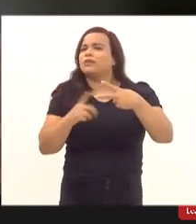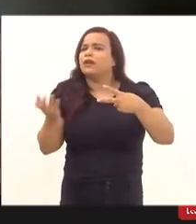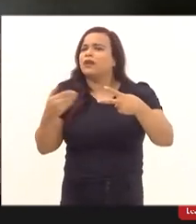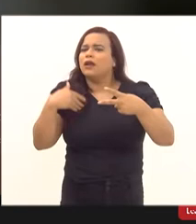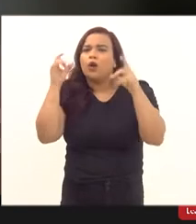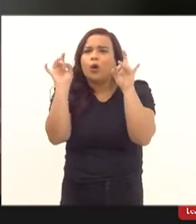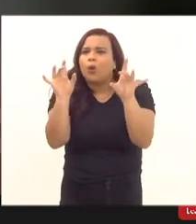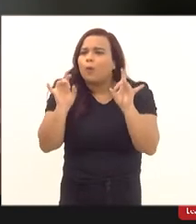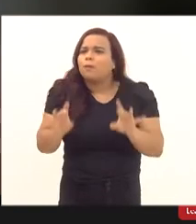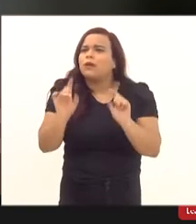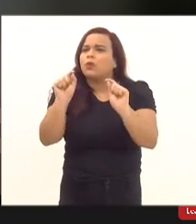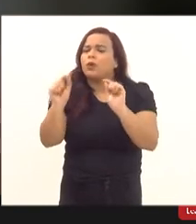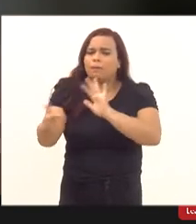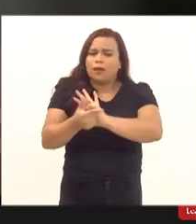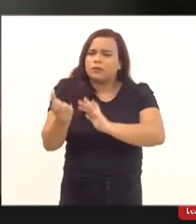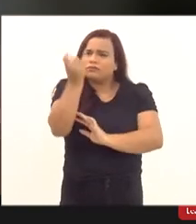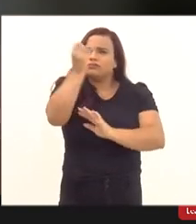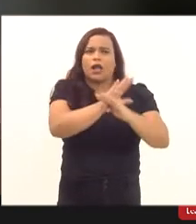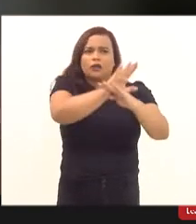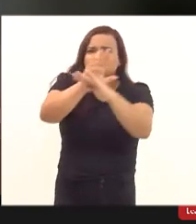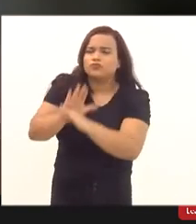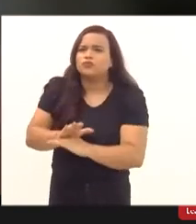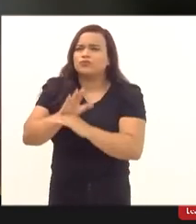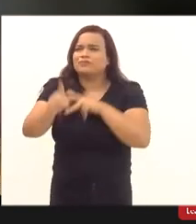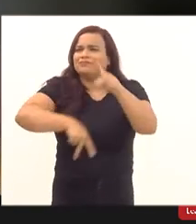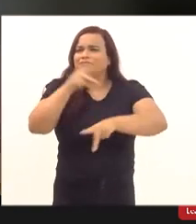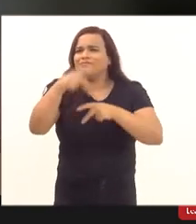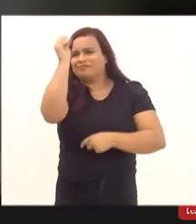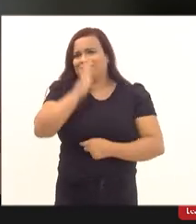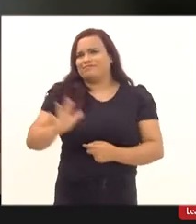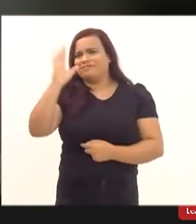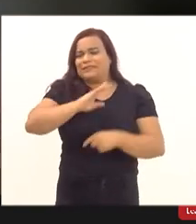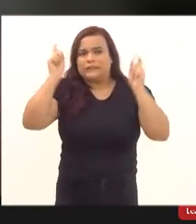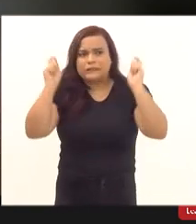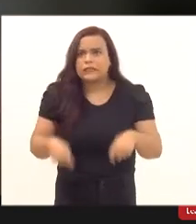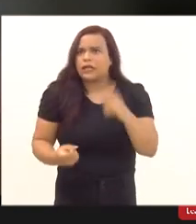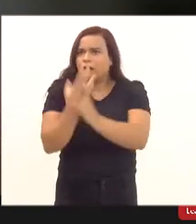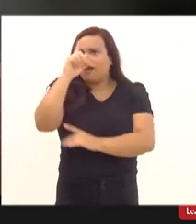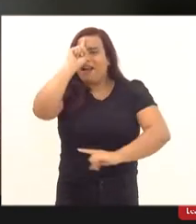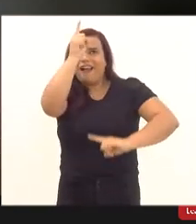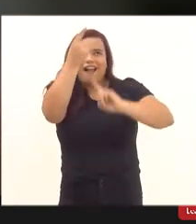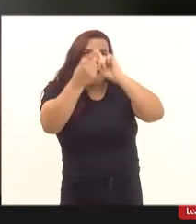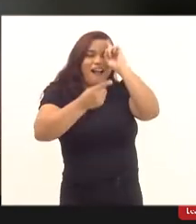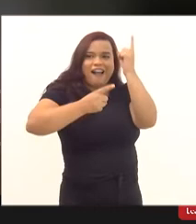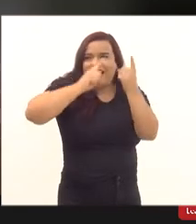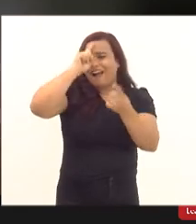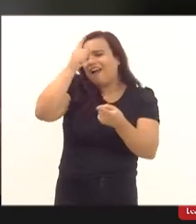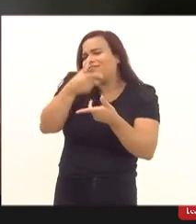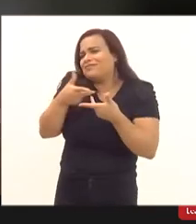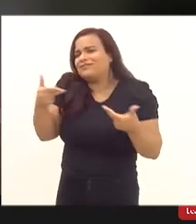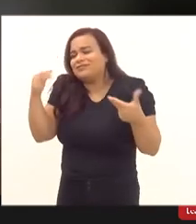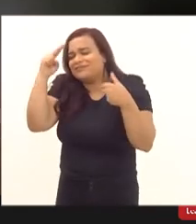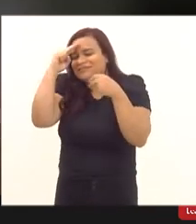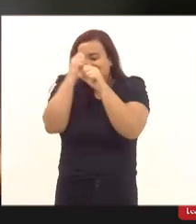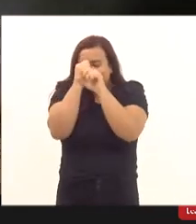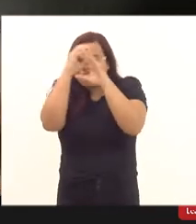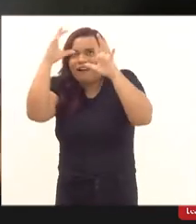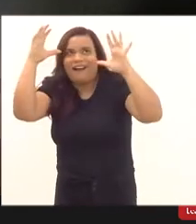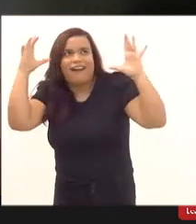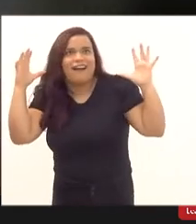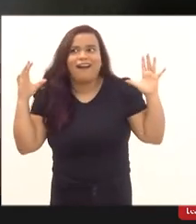consigo mesmo o rádio possibilita o desenvolvimento da criatividade o desenvolvimento da Imaginação